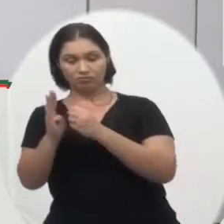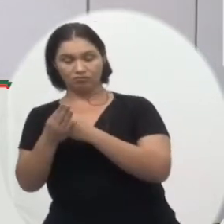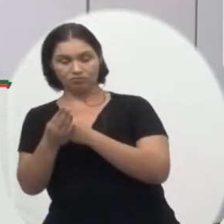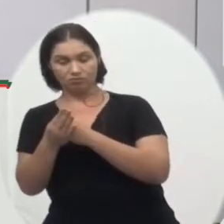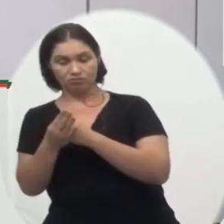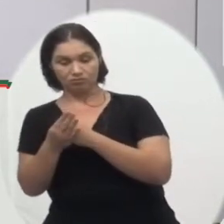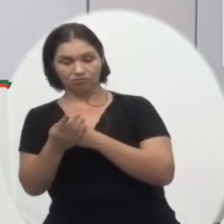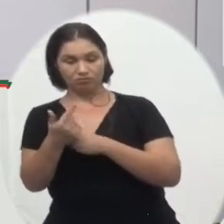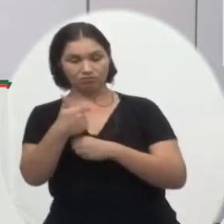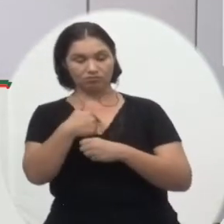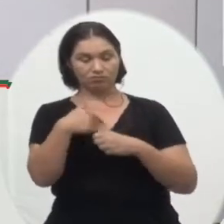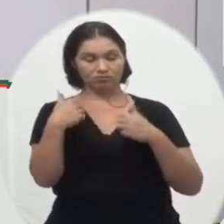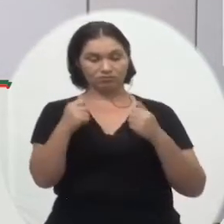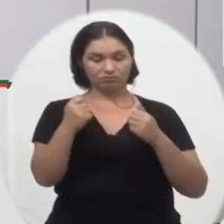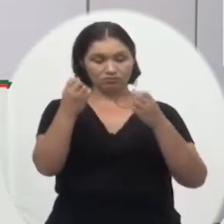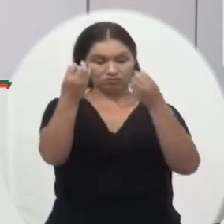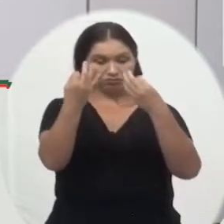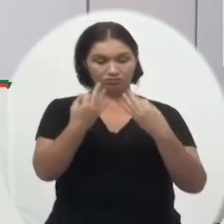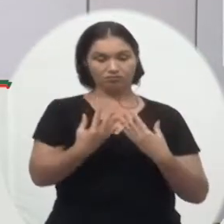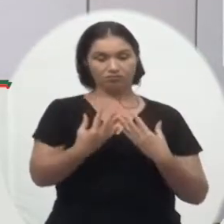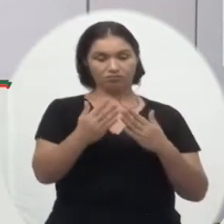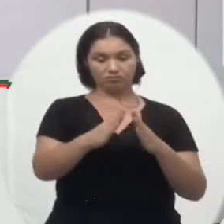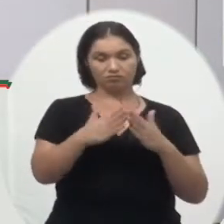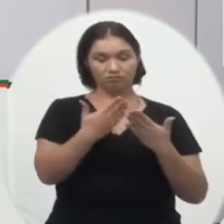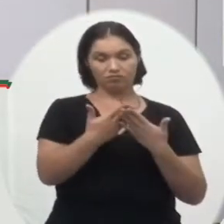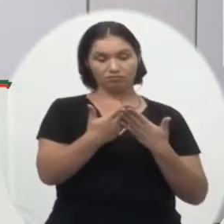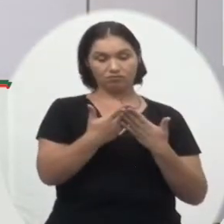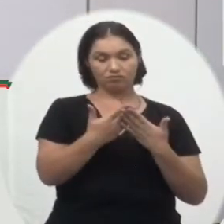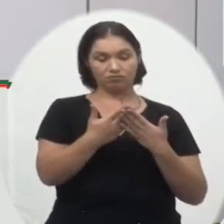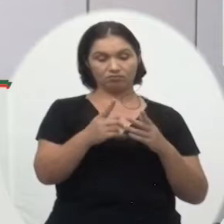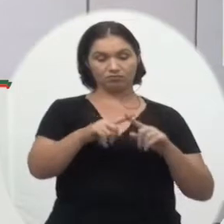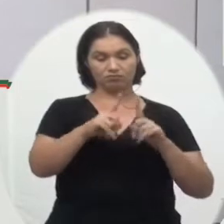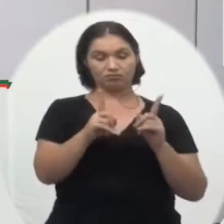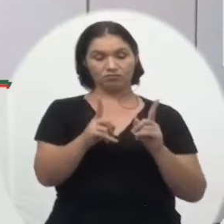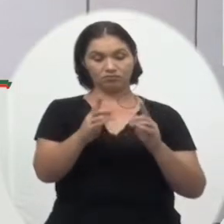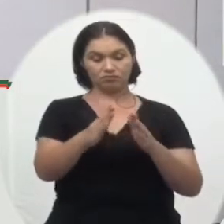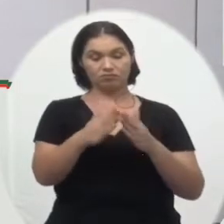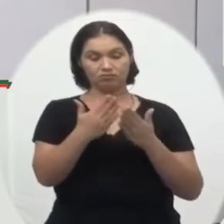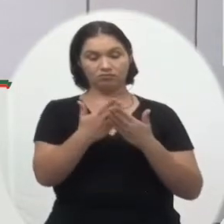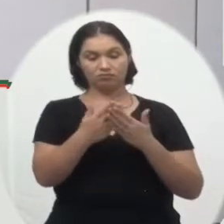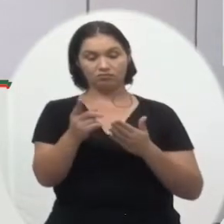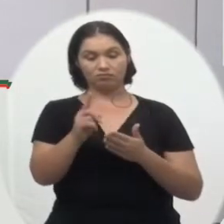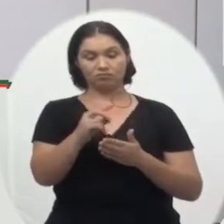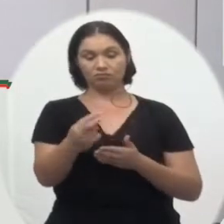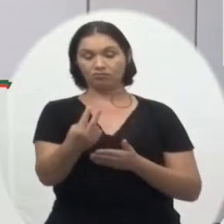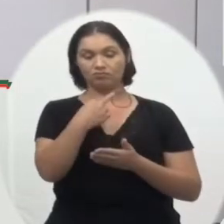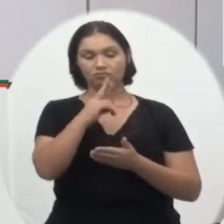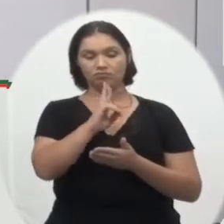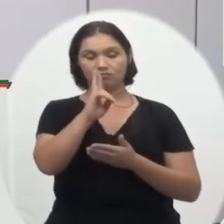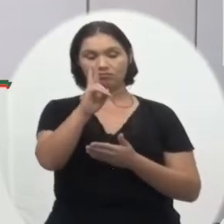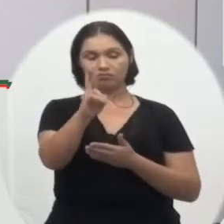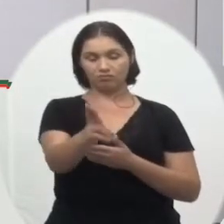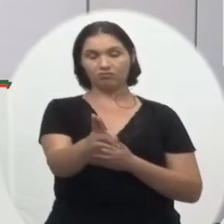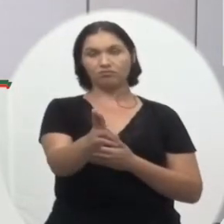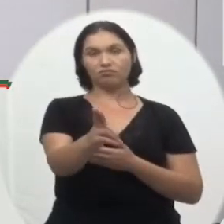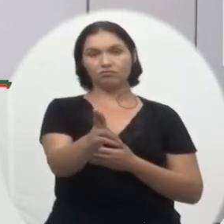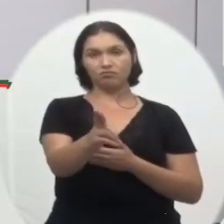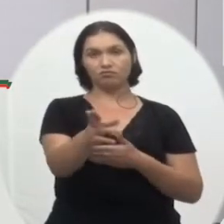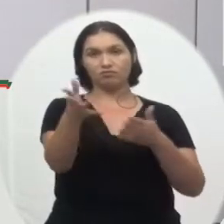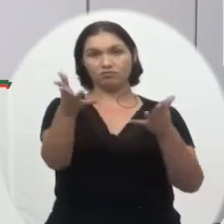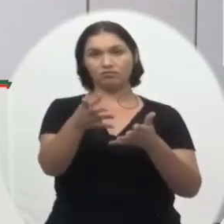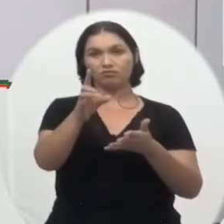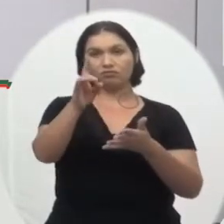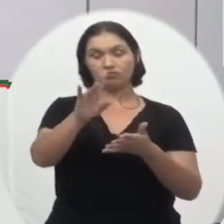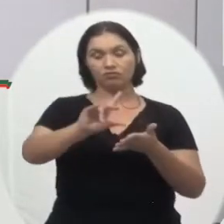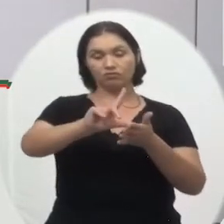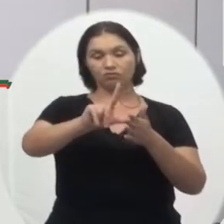Mas eu tive que relatar para chegar no requerimento, senhor presidente. Mas o senhor requerimento pode responder também, vai responder, né?